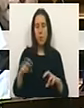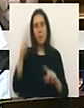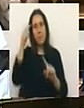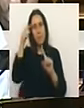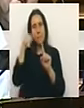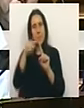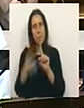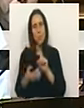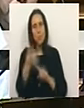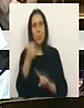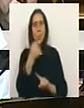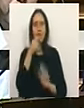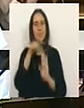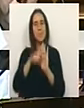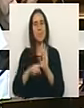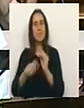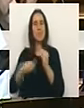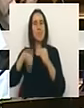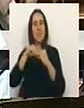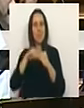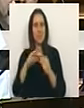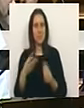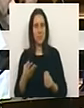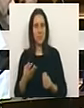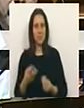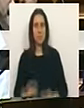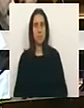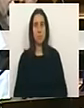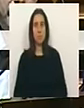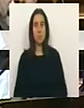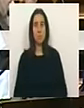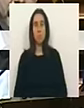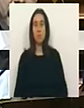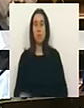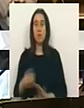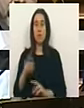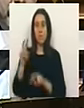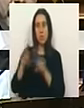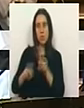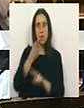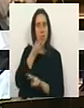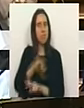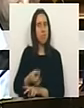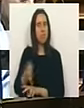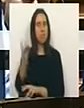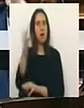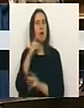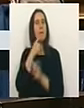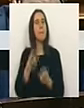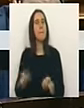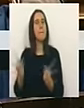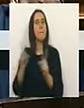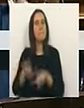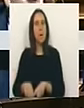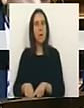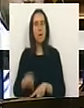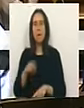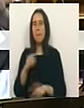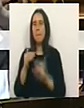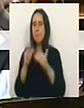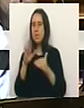metas era indispensável ter medidas extraordinárias. O perdão fiscal, que foi reeditado e que trouxe mais de 1.000 milhões